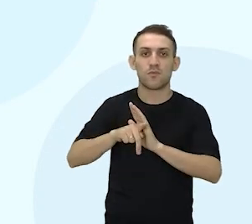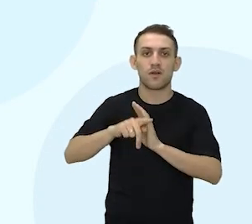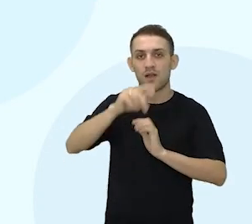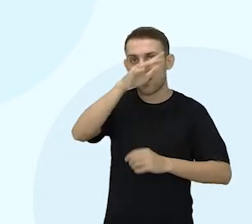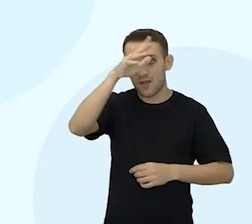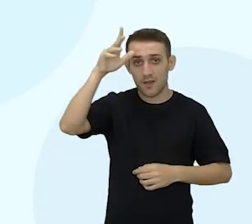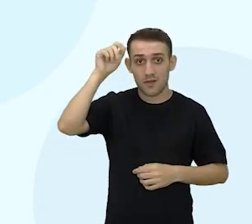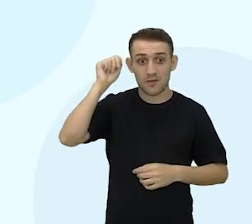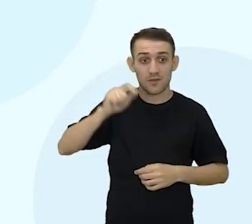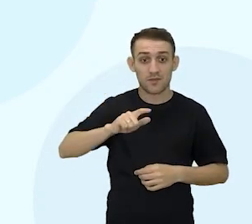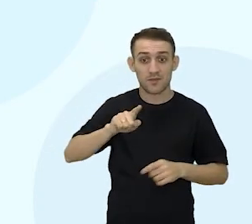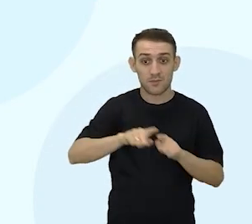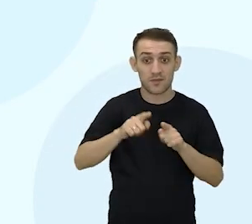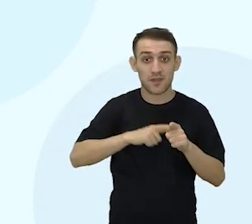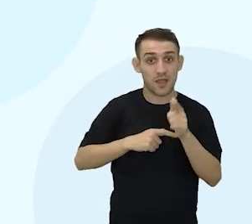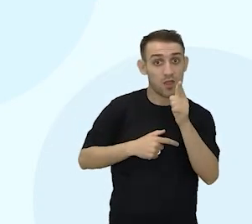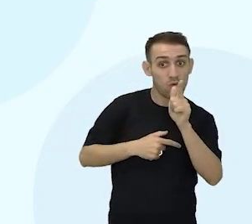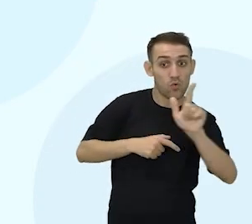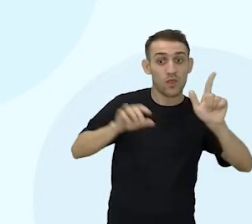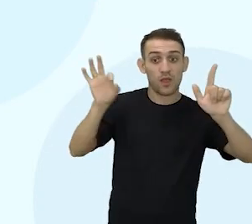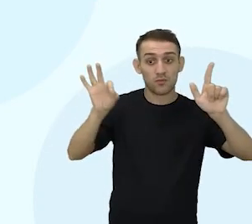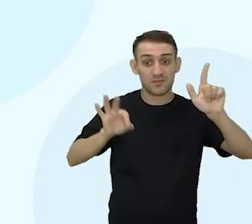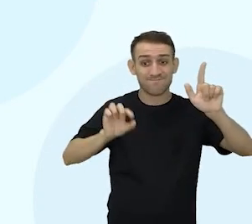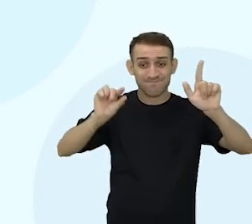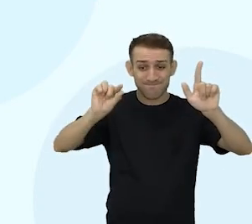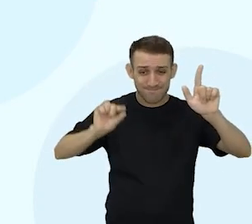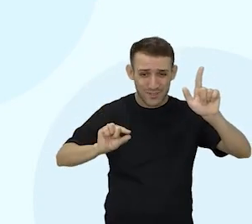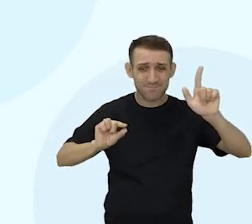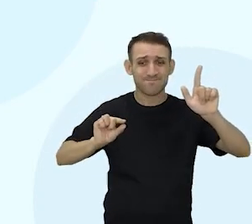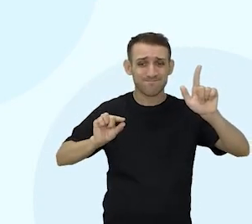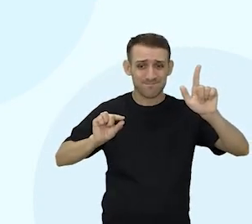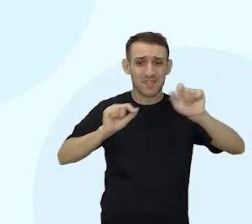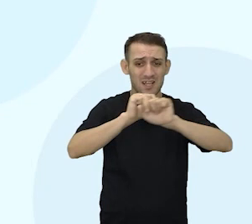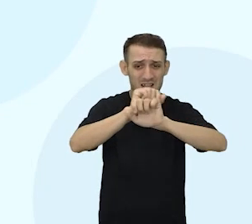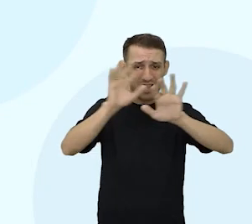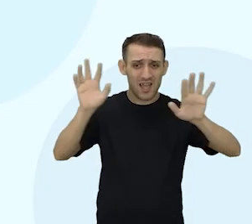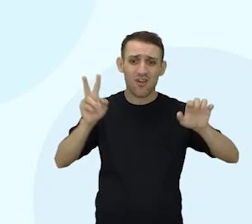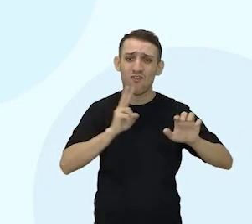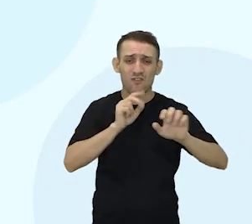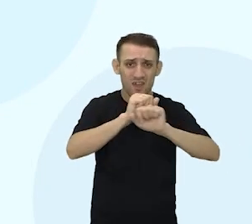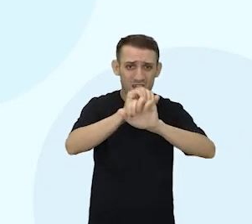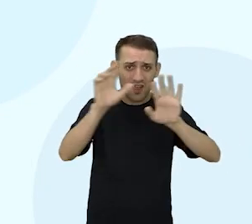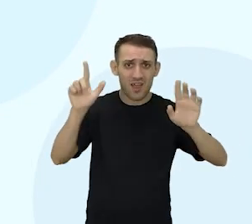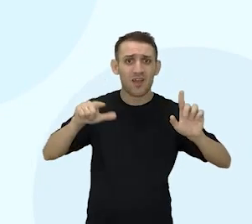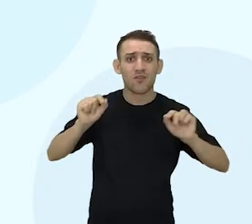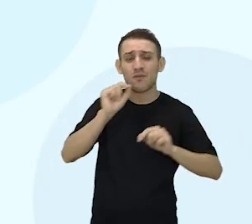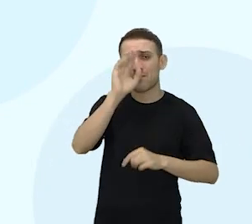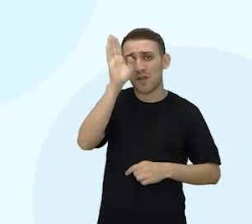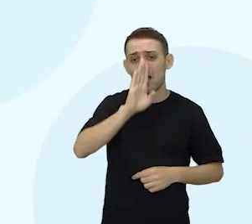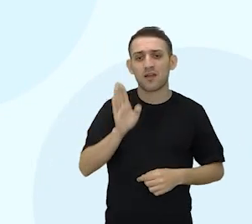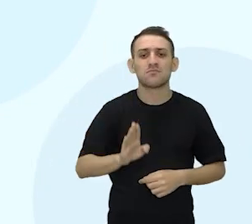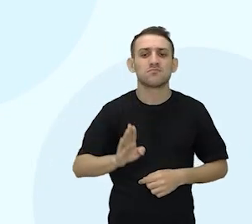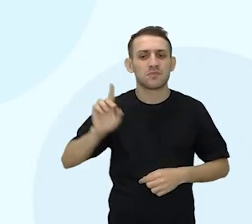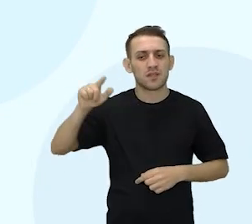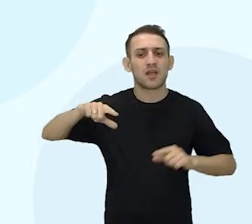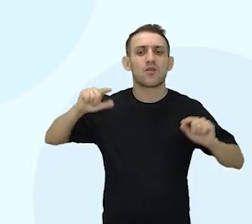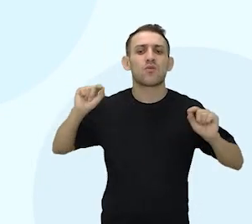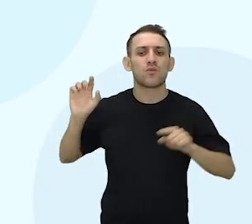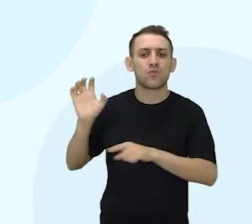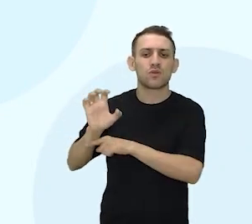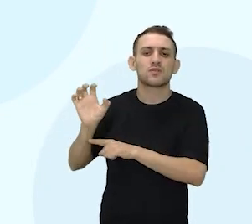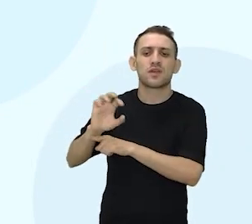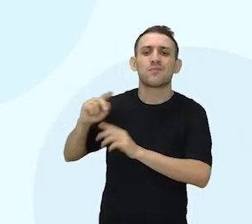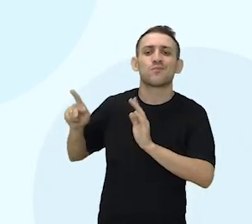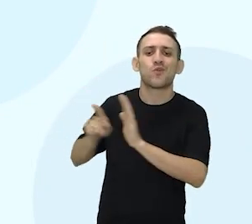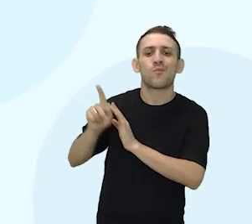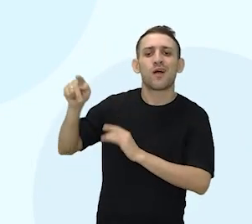mais clarinho ainda, ou seja, a natalidade é bem menor, é a menor de todo o Brasil, que são os estados lá bem